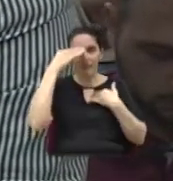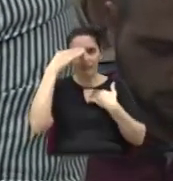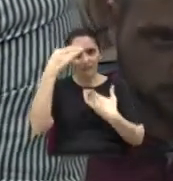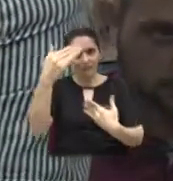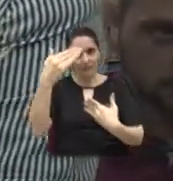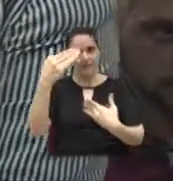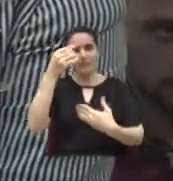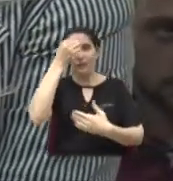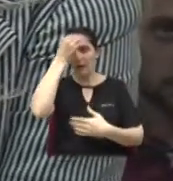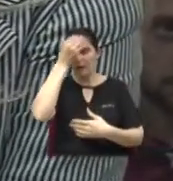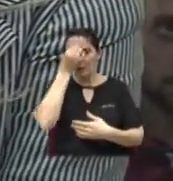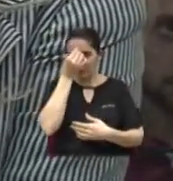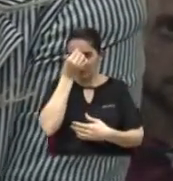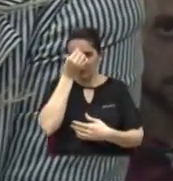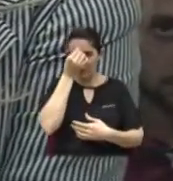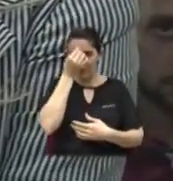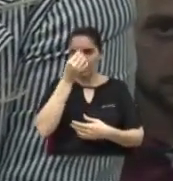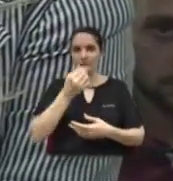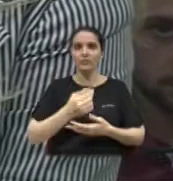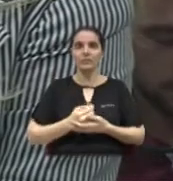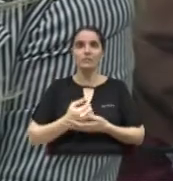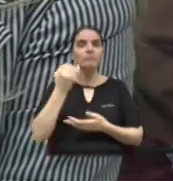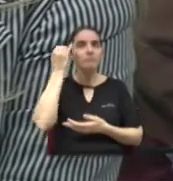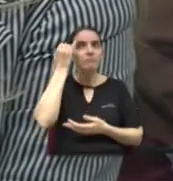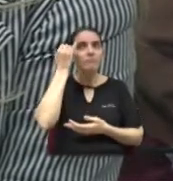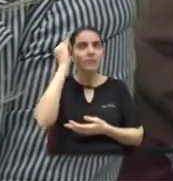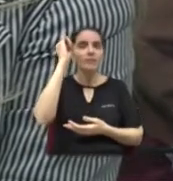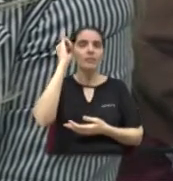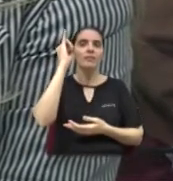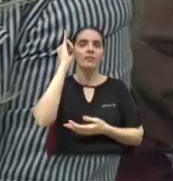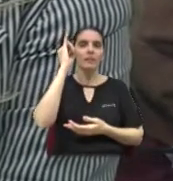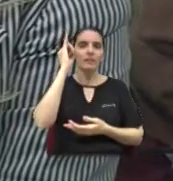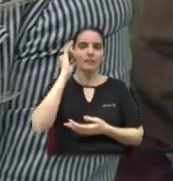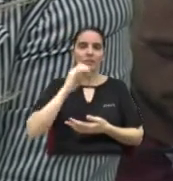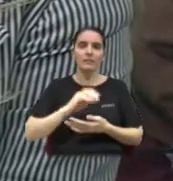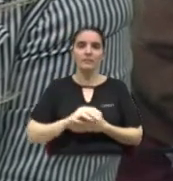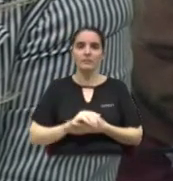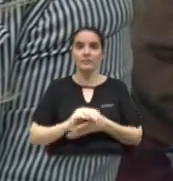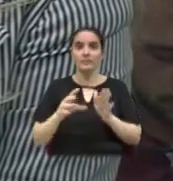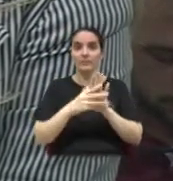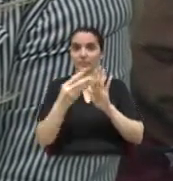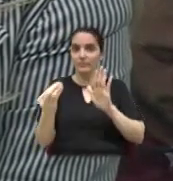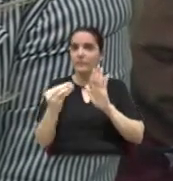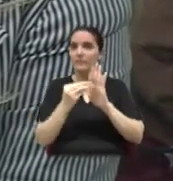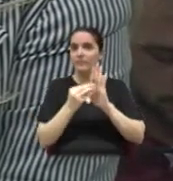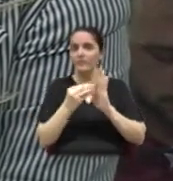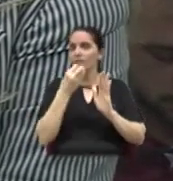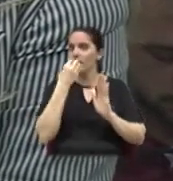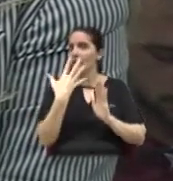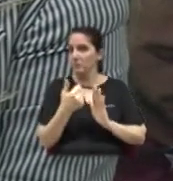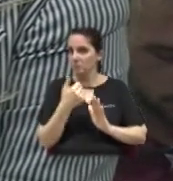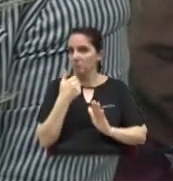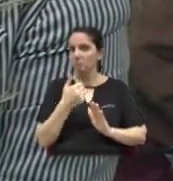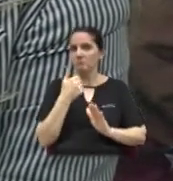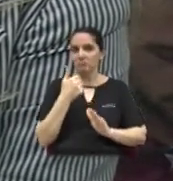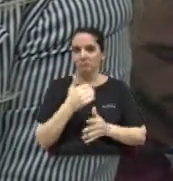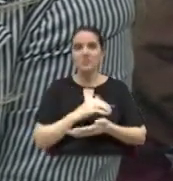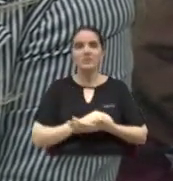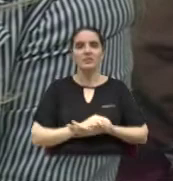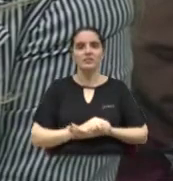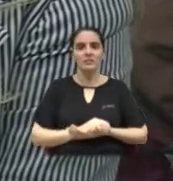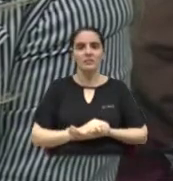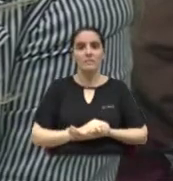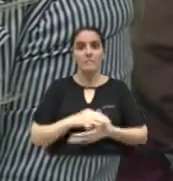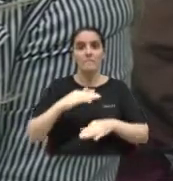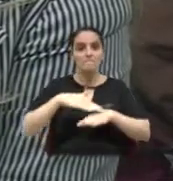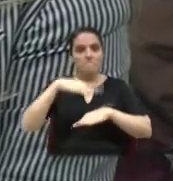vereador Rafael, que deu a ideia aqui de uma emenda, que vai ser muito boa, com certeza, para atrair cada